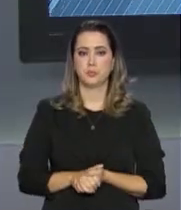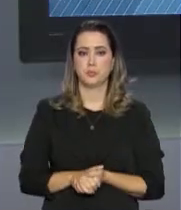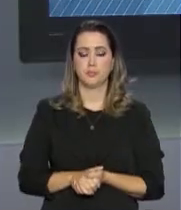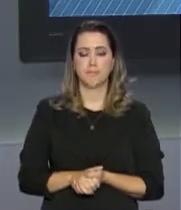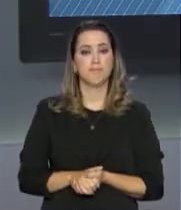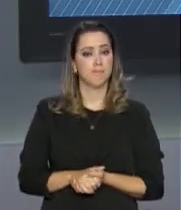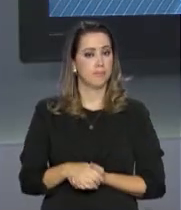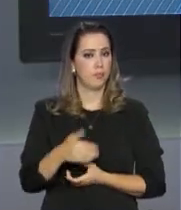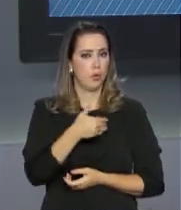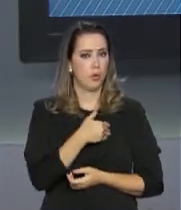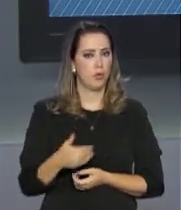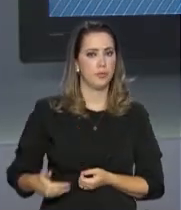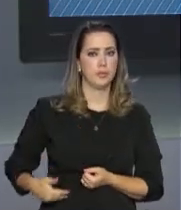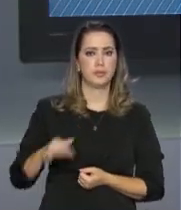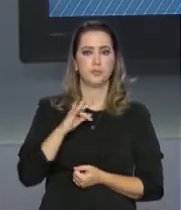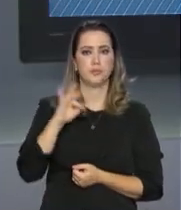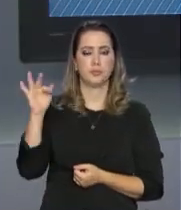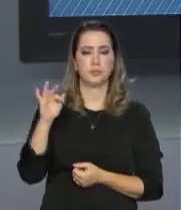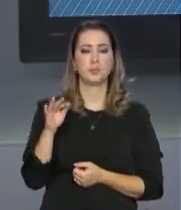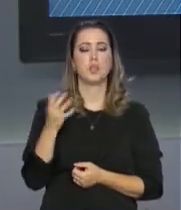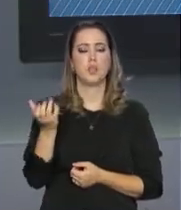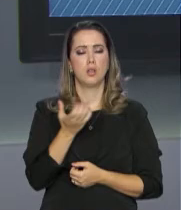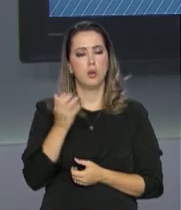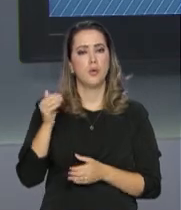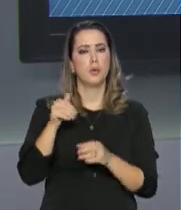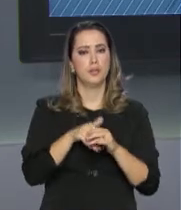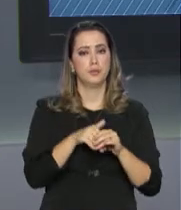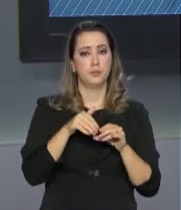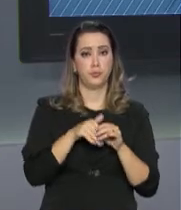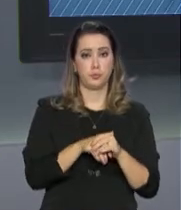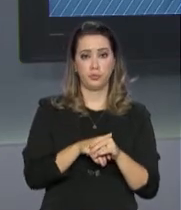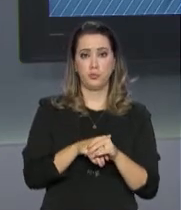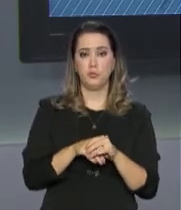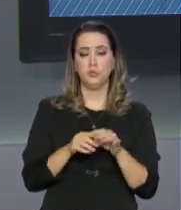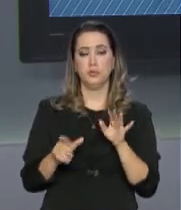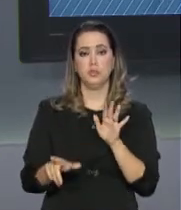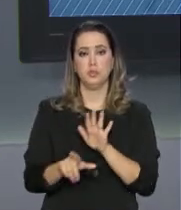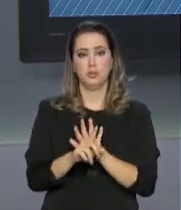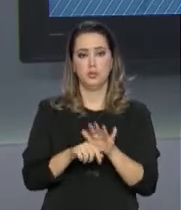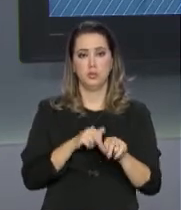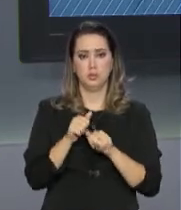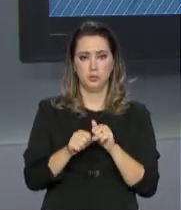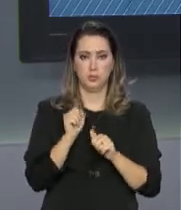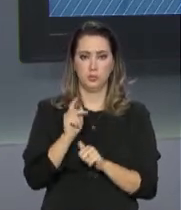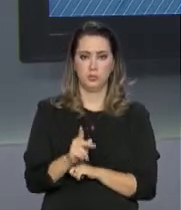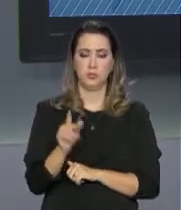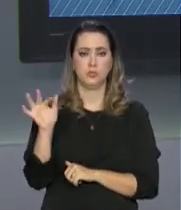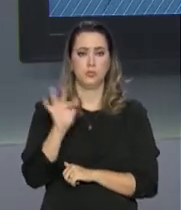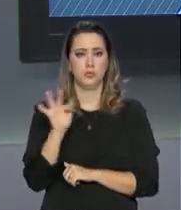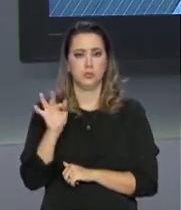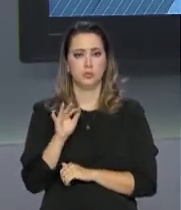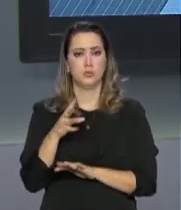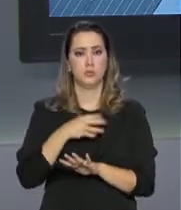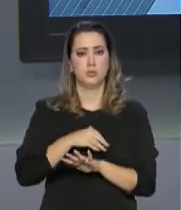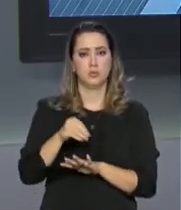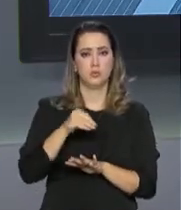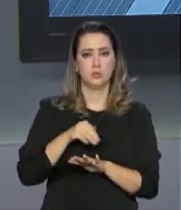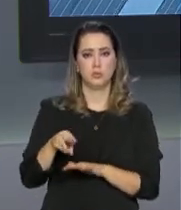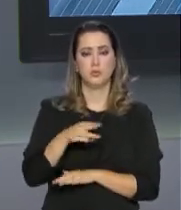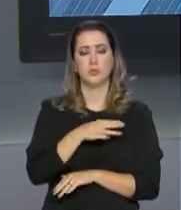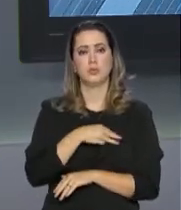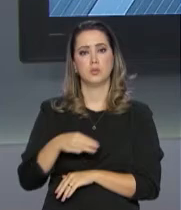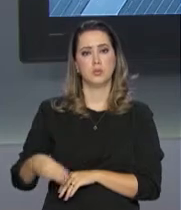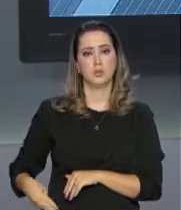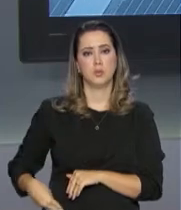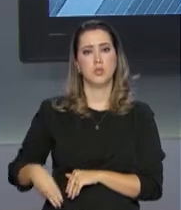federal mantém a disposição de votar a reforma da previdência em fevereiro a informação é do ministro chefe da secretaria de governo carlos